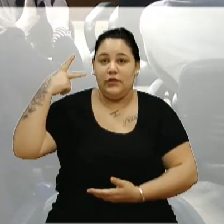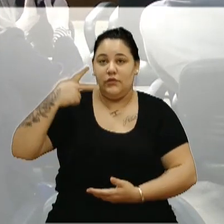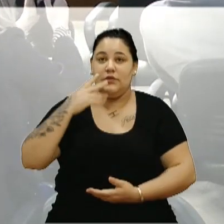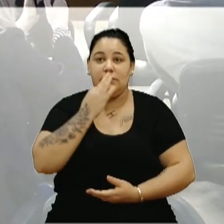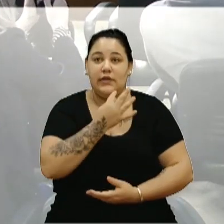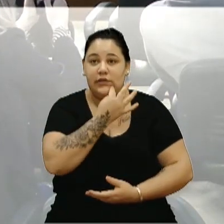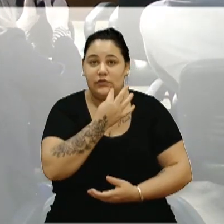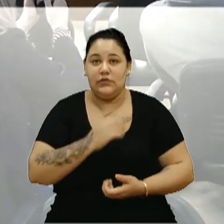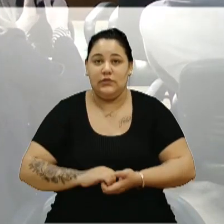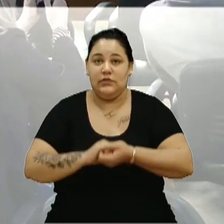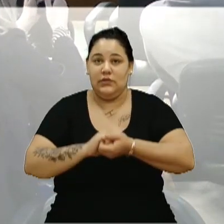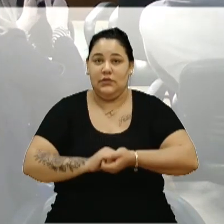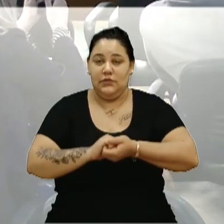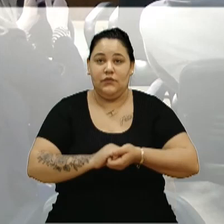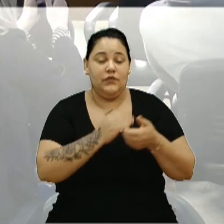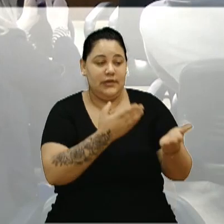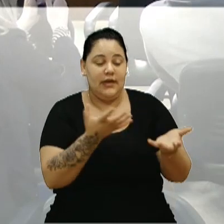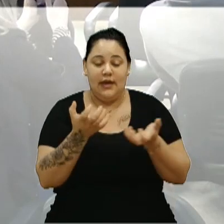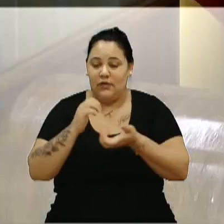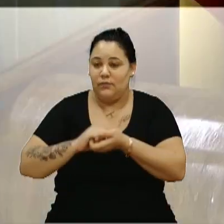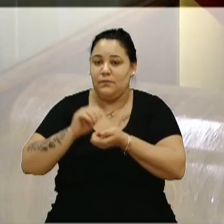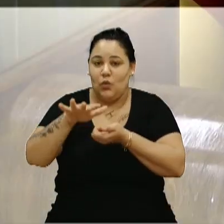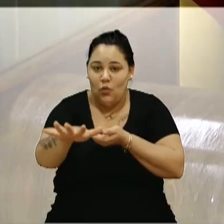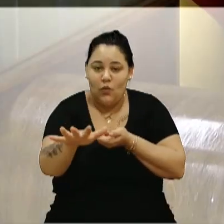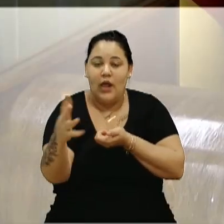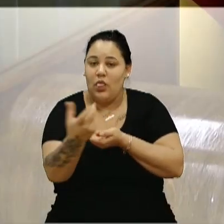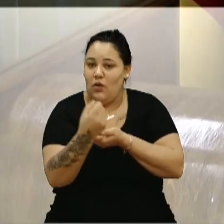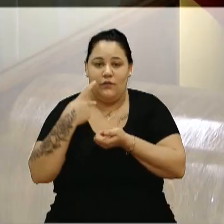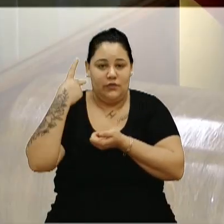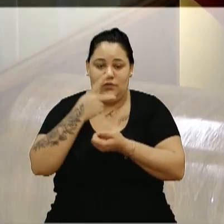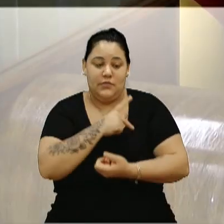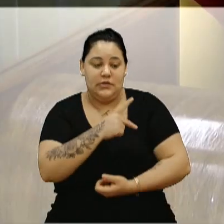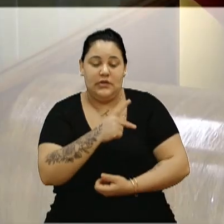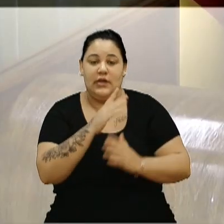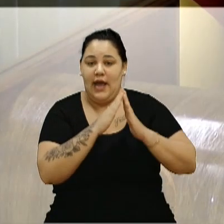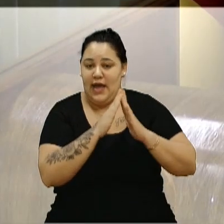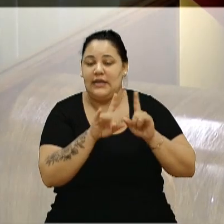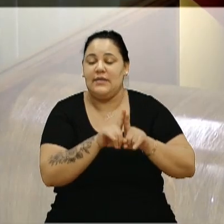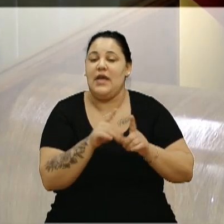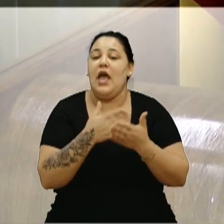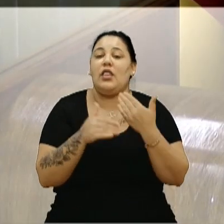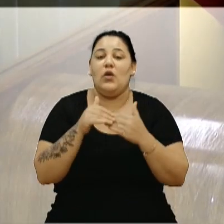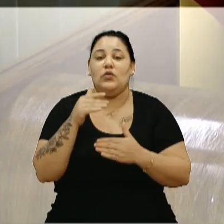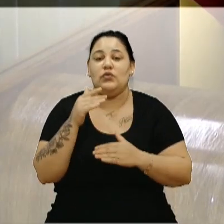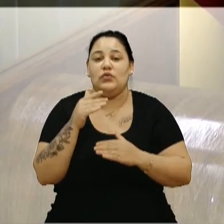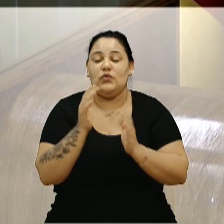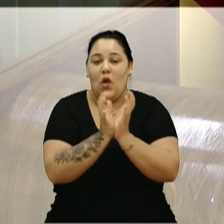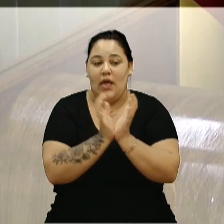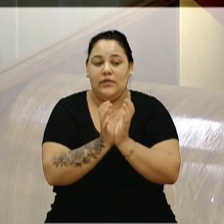Saudando você, eu quero saudar a todos os colegas vereadores, a presidente da casa, a todos os colegas aqui da